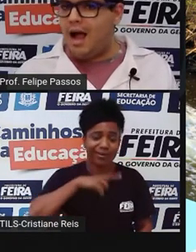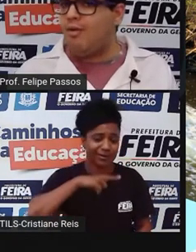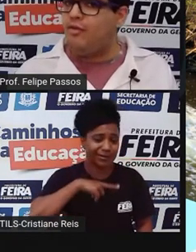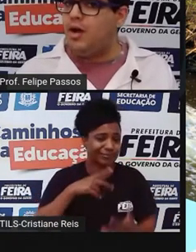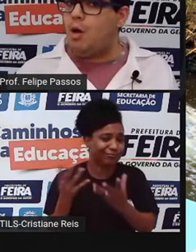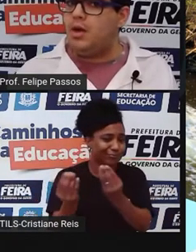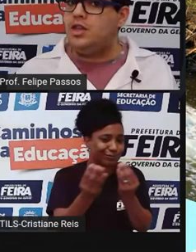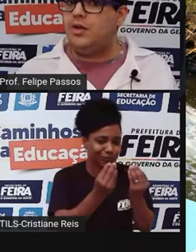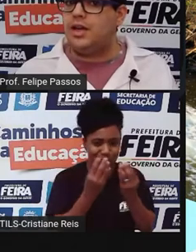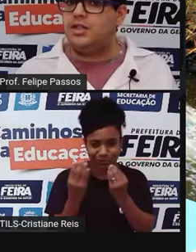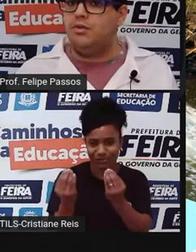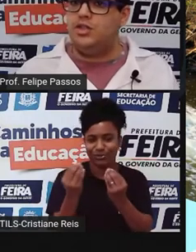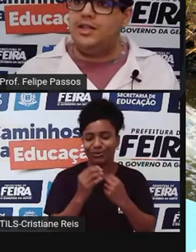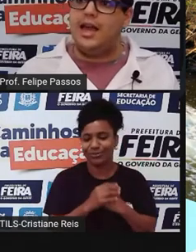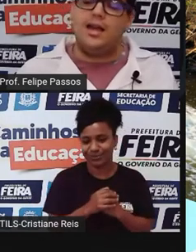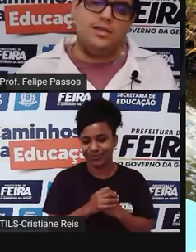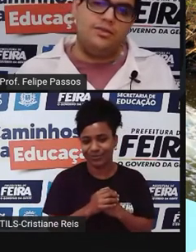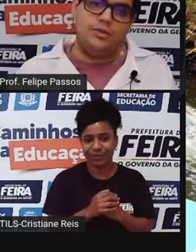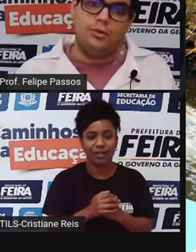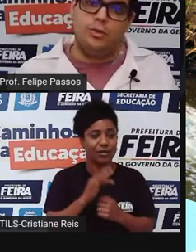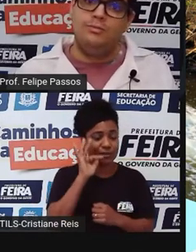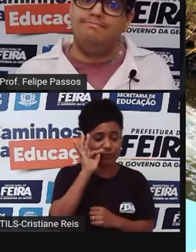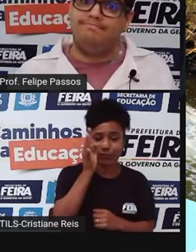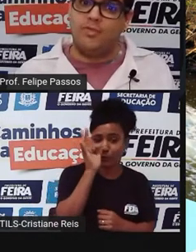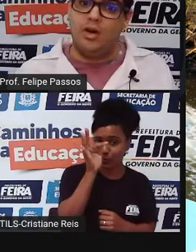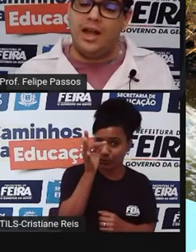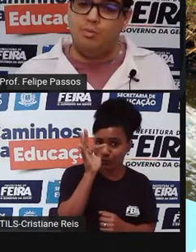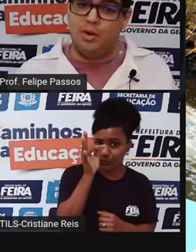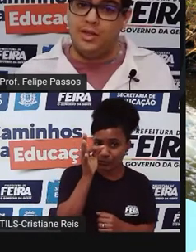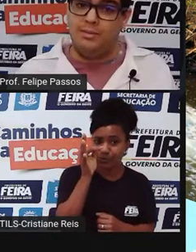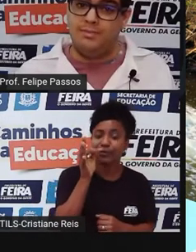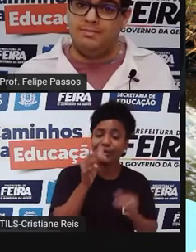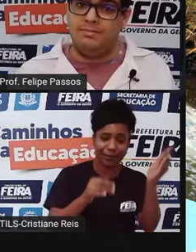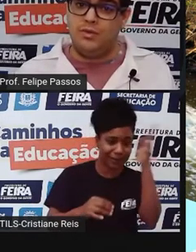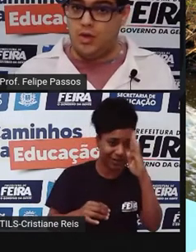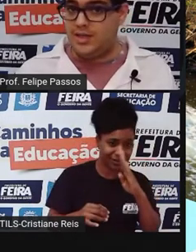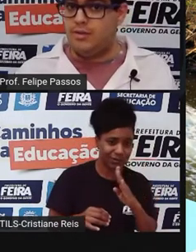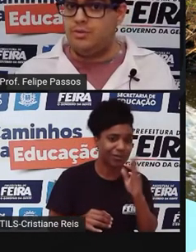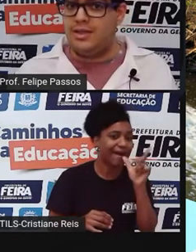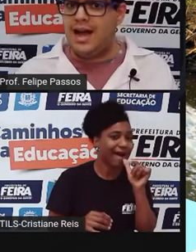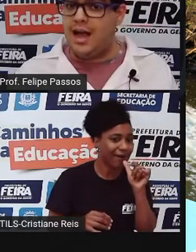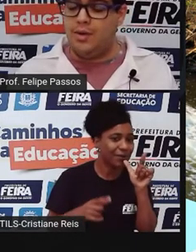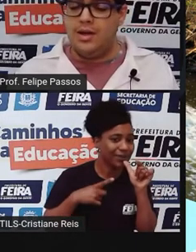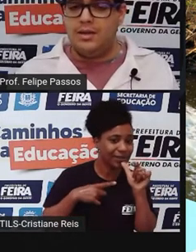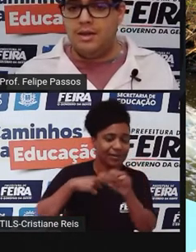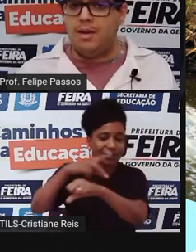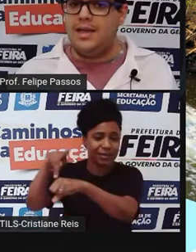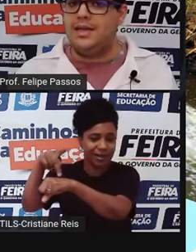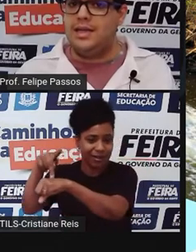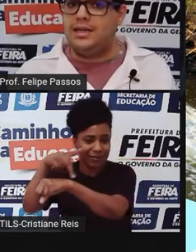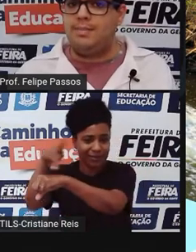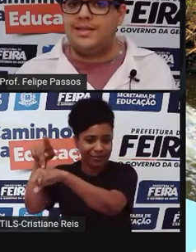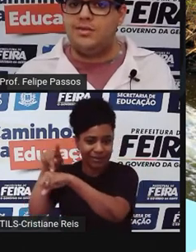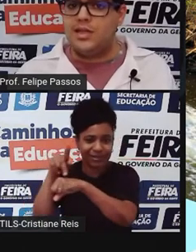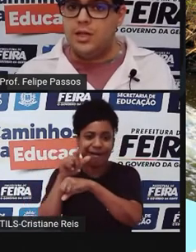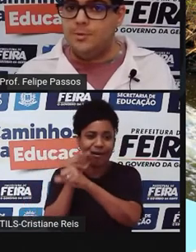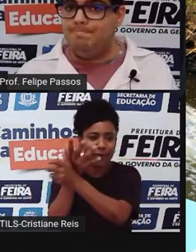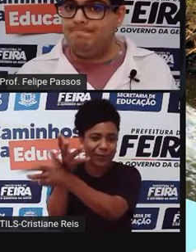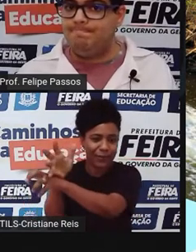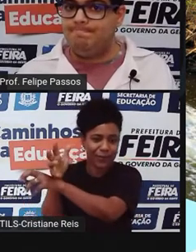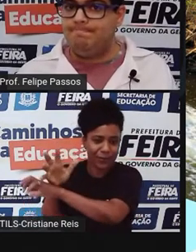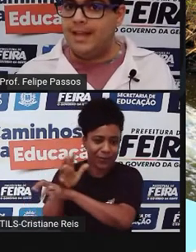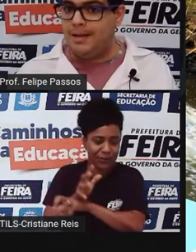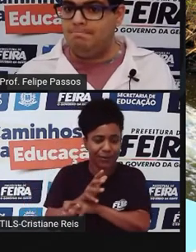Se a água for realmente uma questão de guerras no futuro, olha aí o problema. Nós temos muita água. Tem país aí que está passando